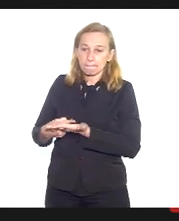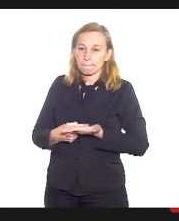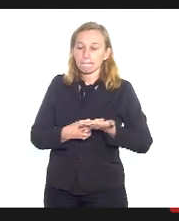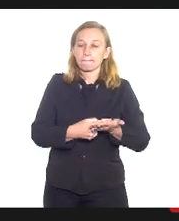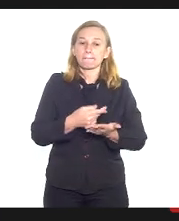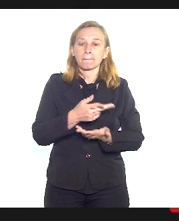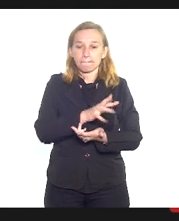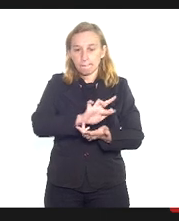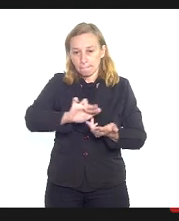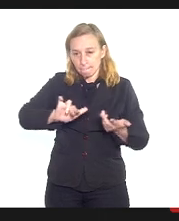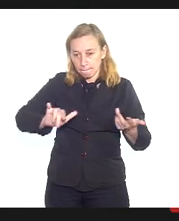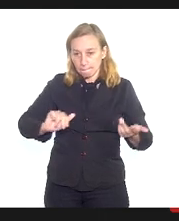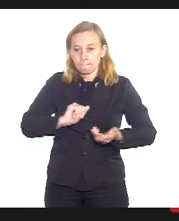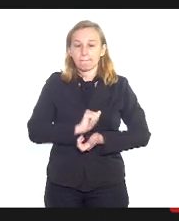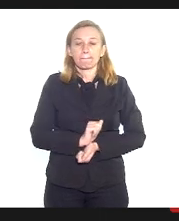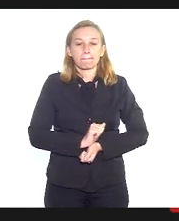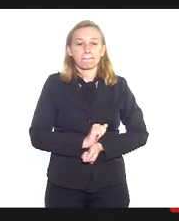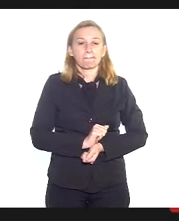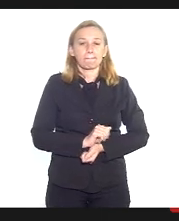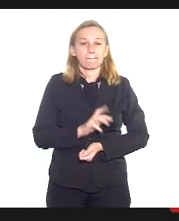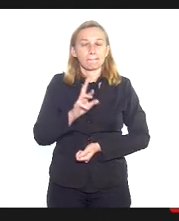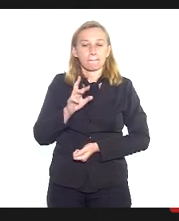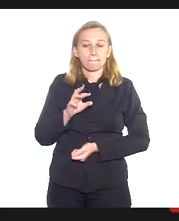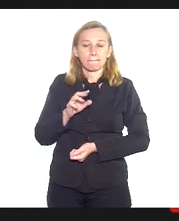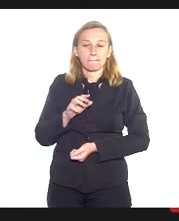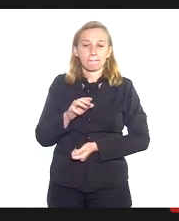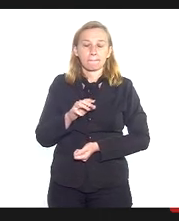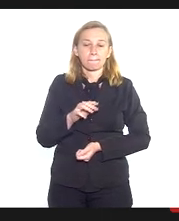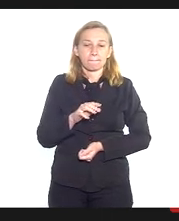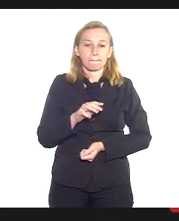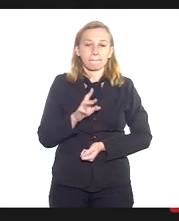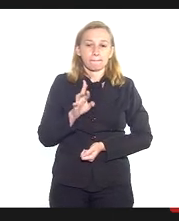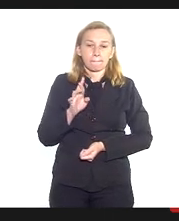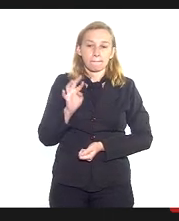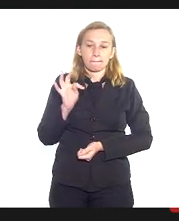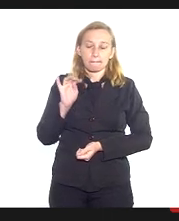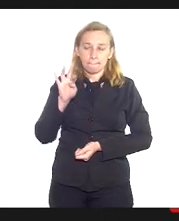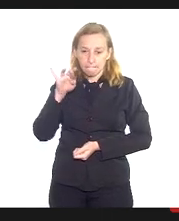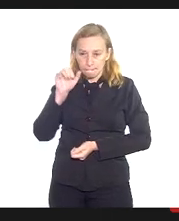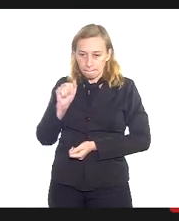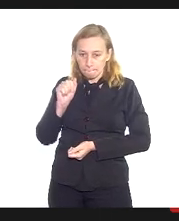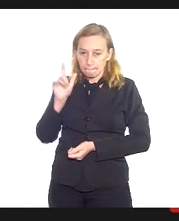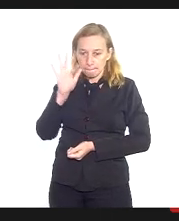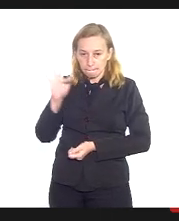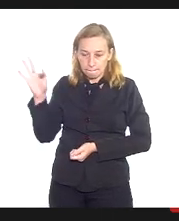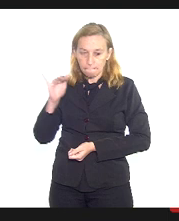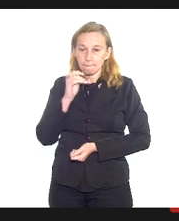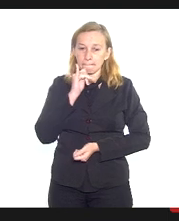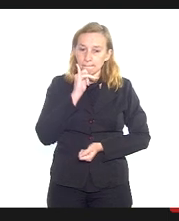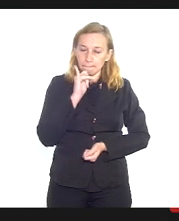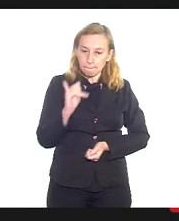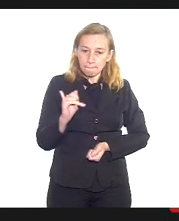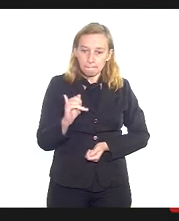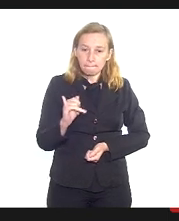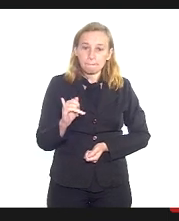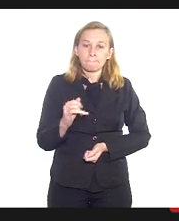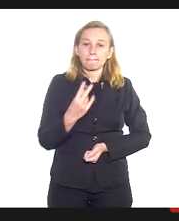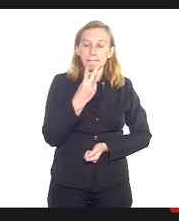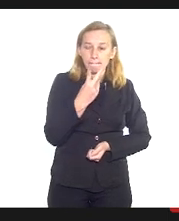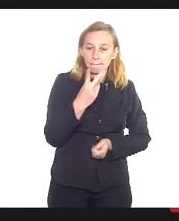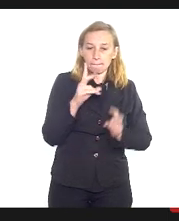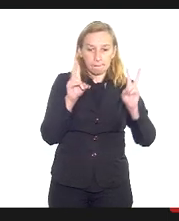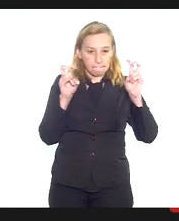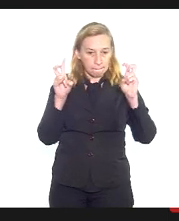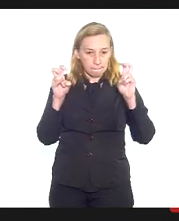atores. A Receita Federal foi oficiada, né, pela Cefaz através de dois itens.